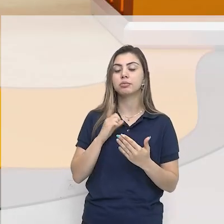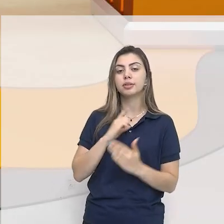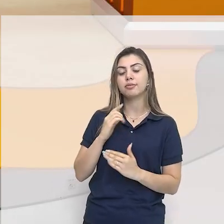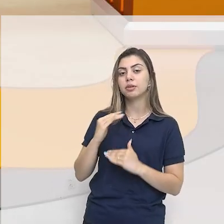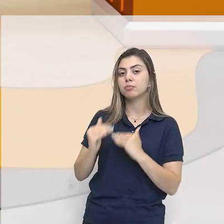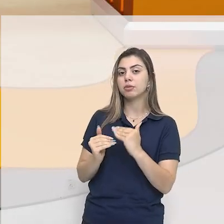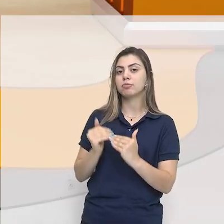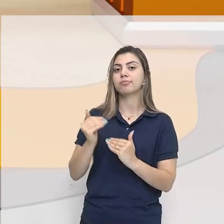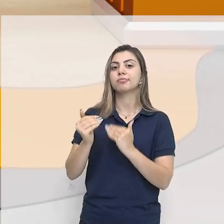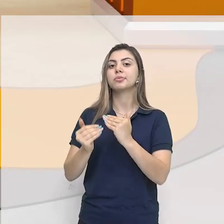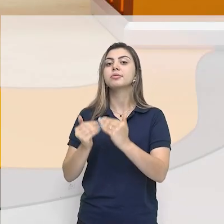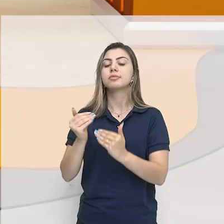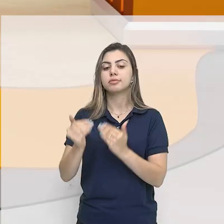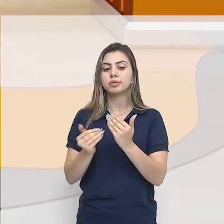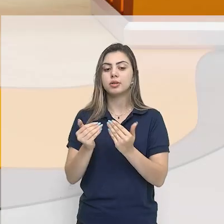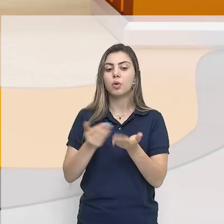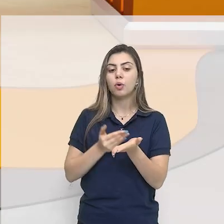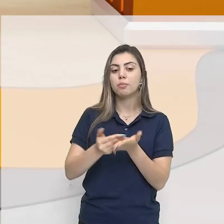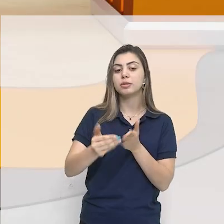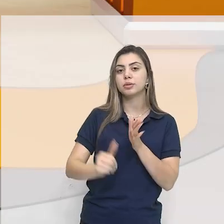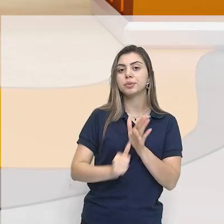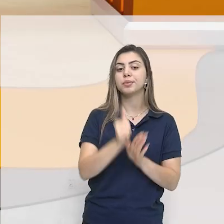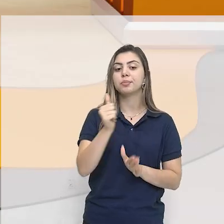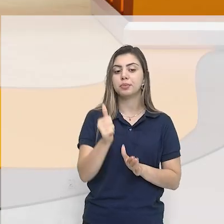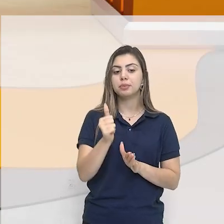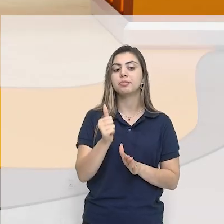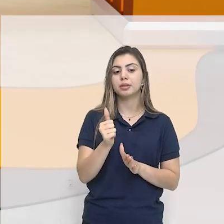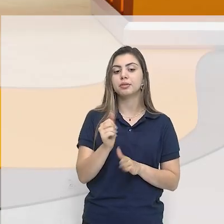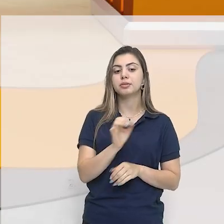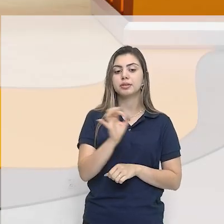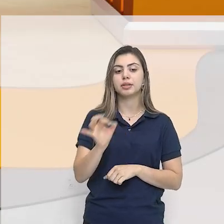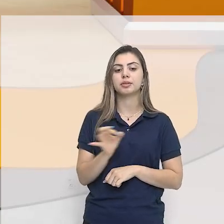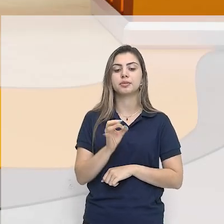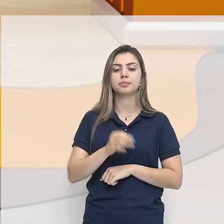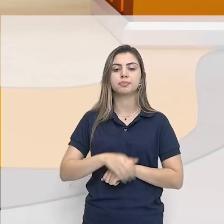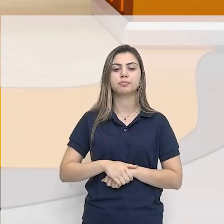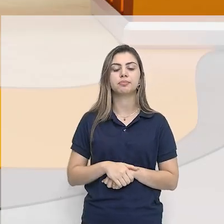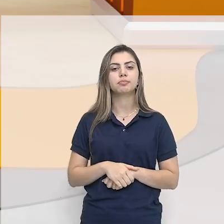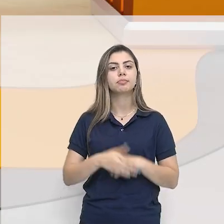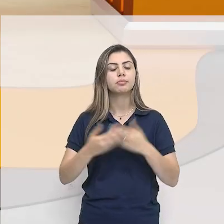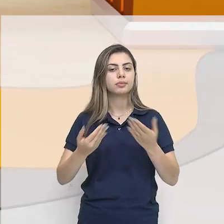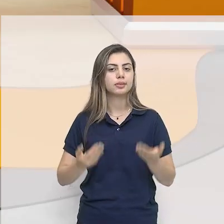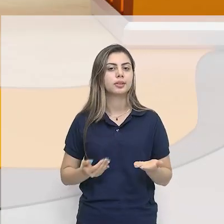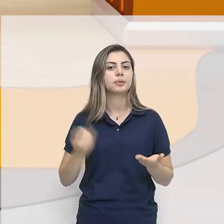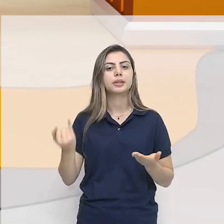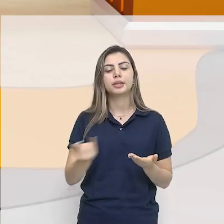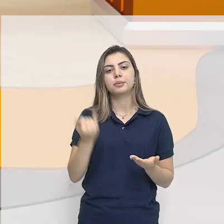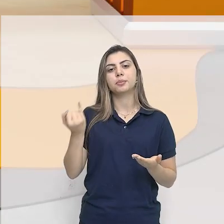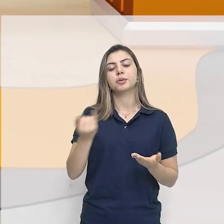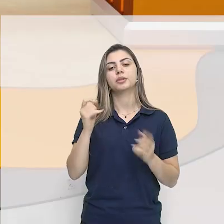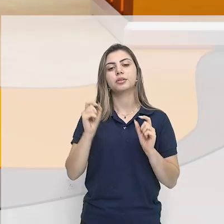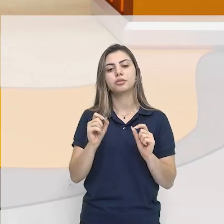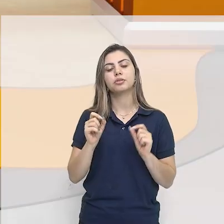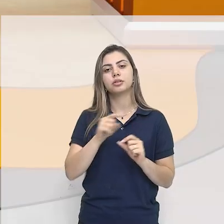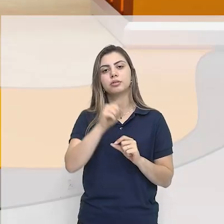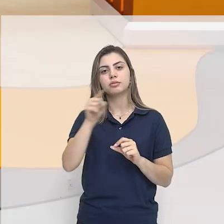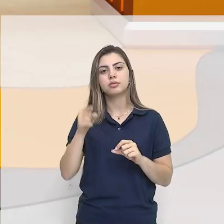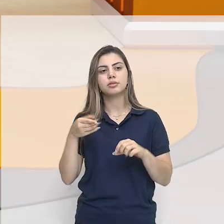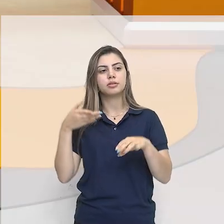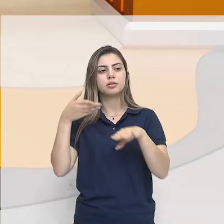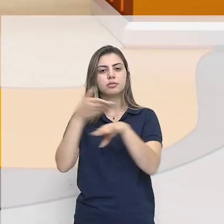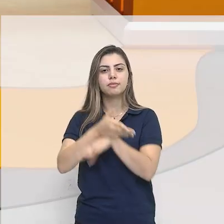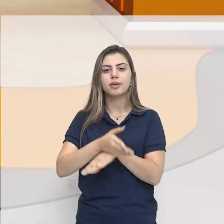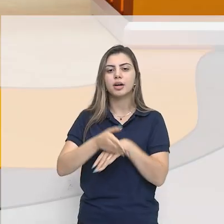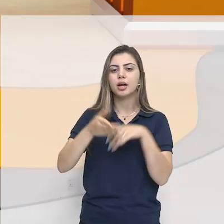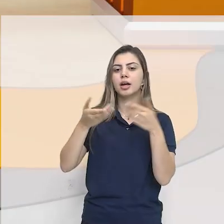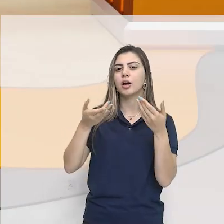a partir desse primeiro gênero aqui, que é o Homo habilis, tá? Então, por isso a importância de ir para as savanas